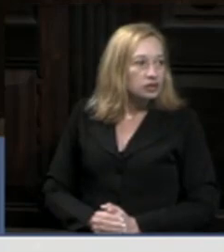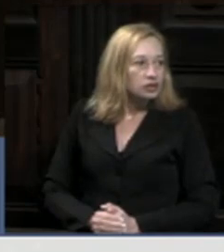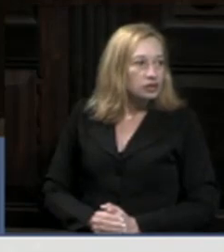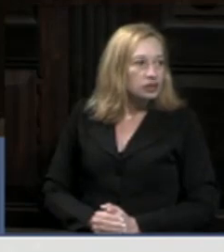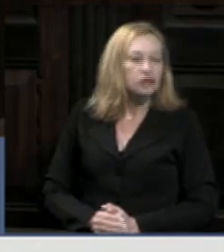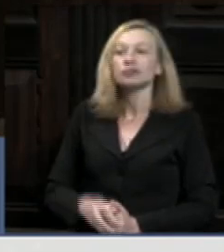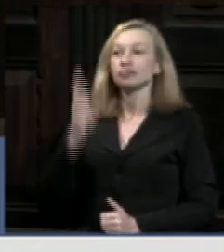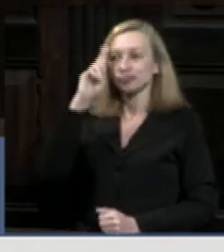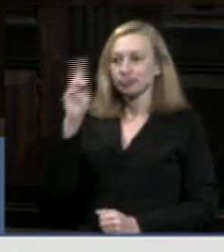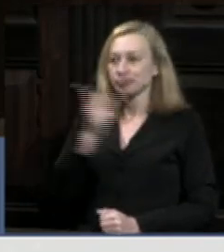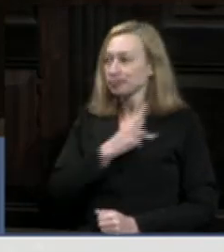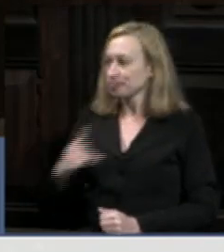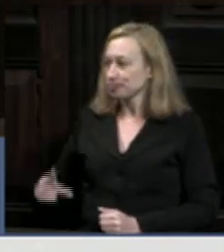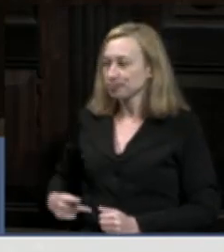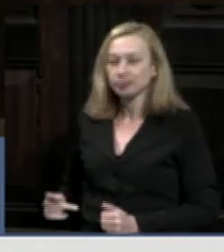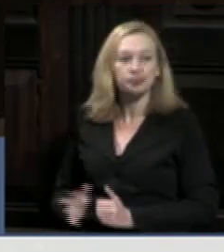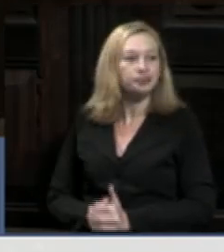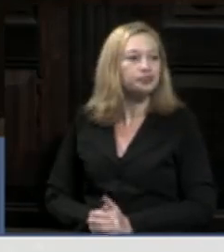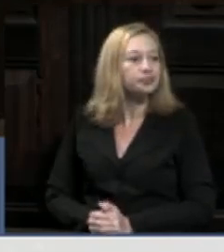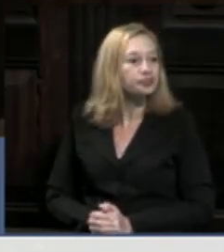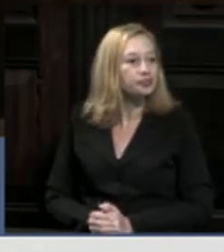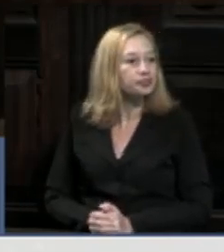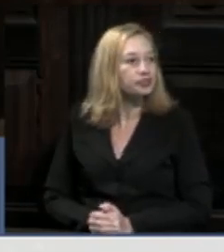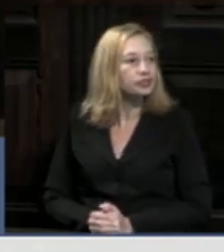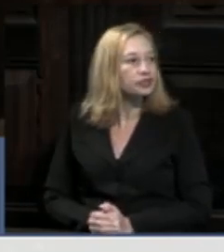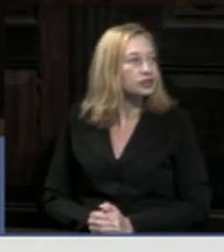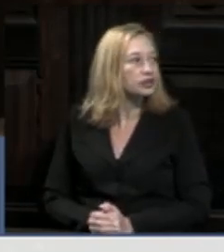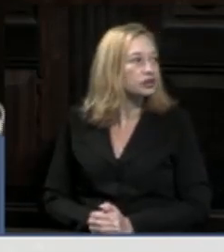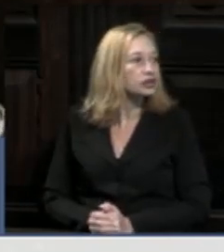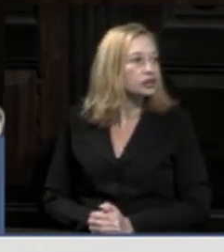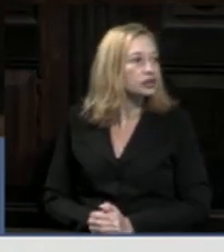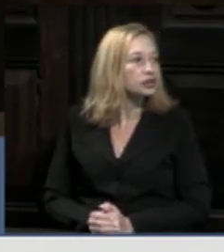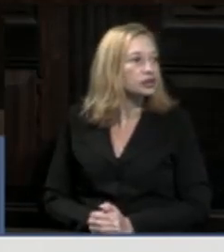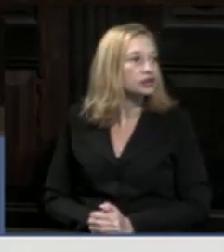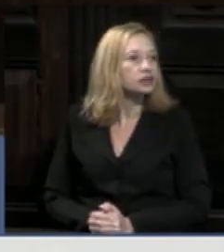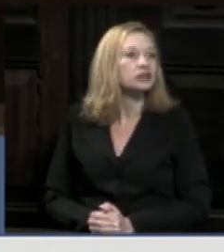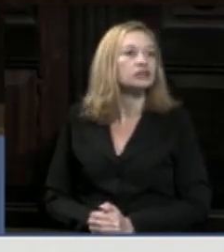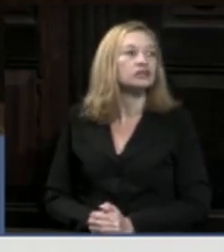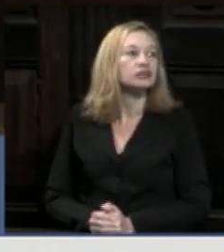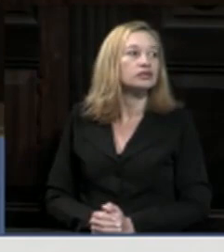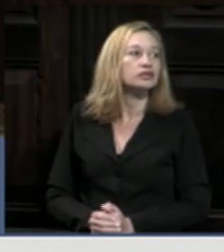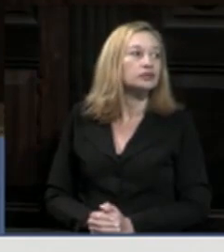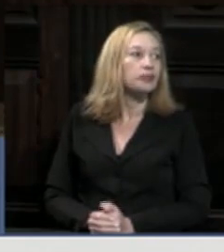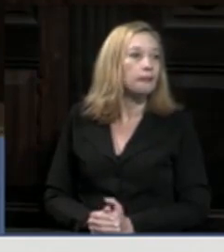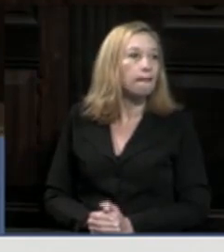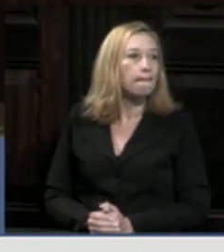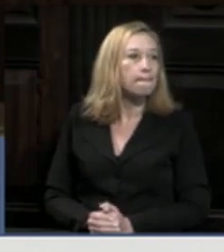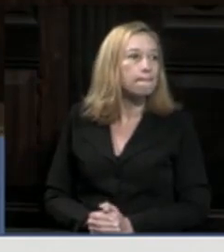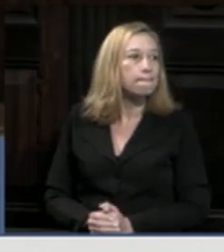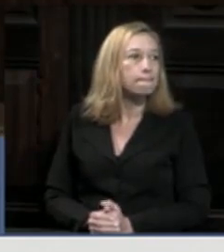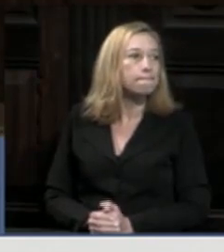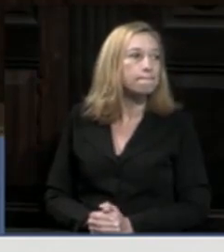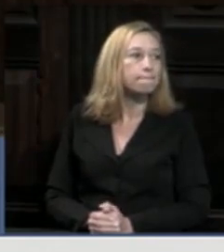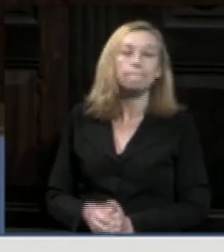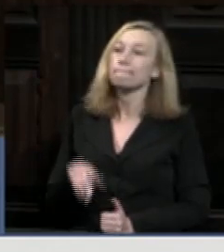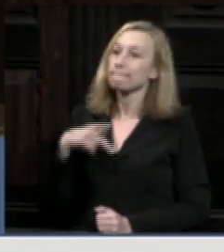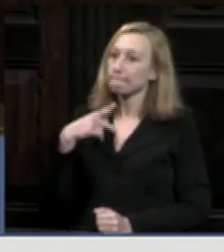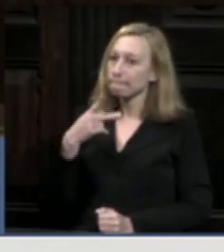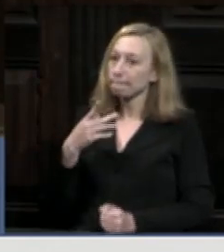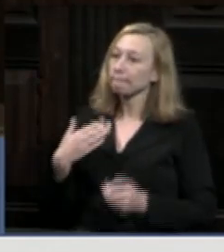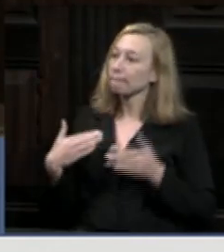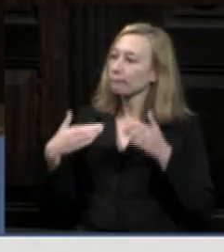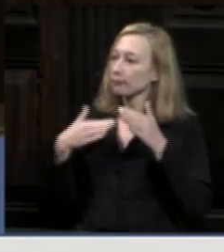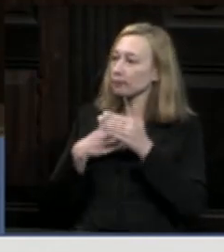o presidente me leva a ocupar esse expediente falar sobre os últimos acontecimentos